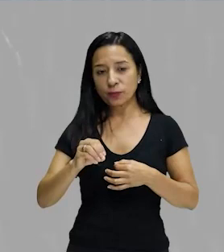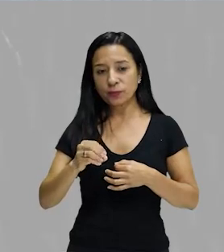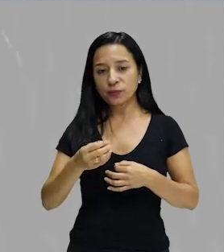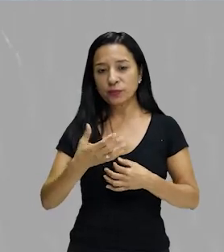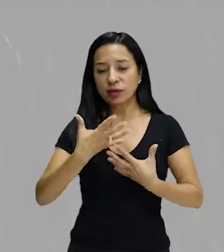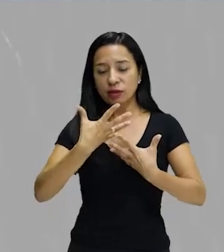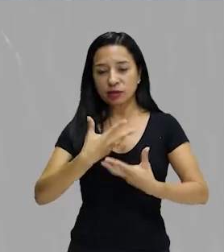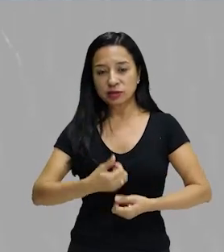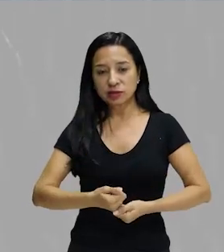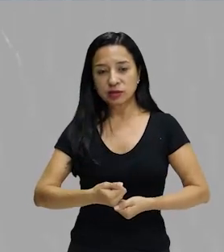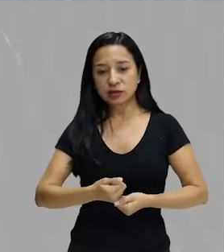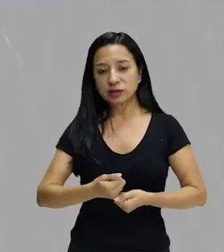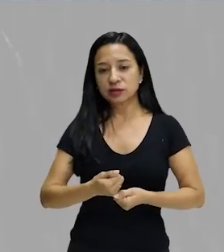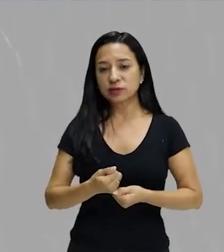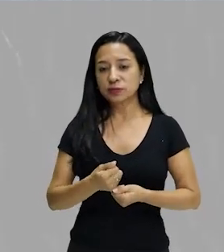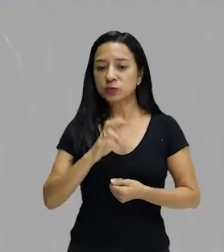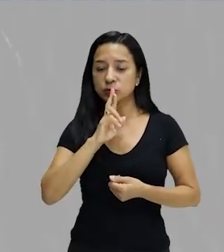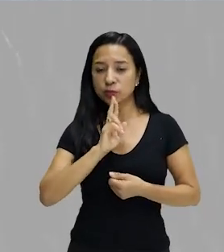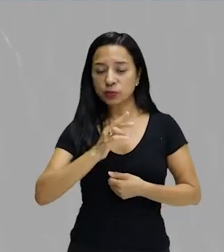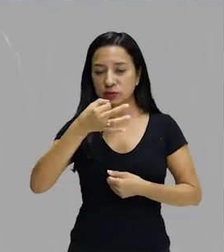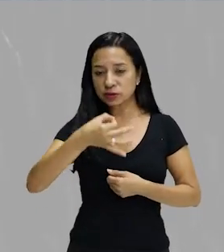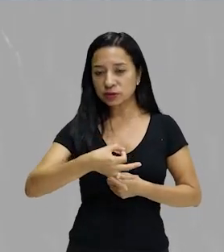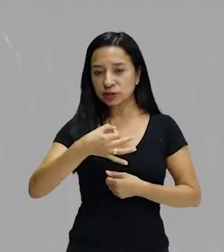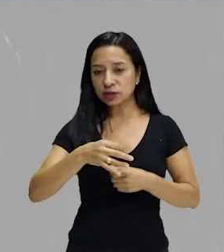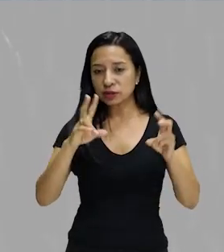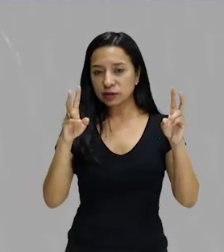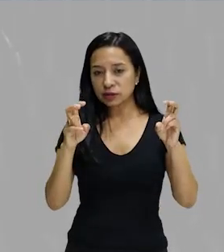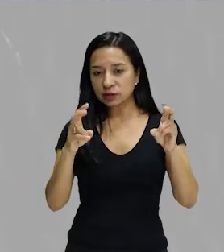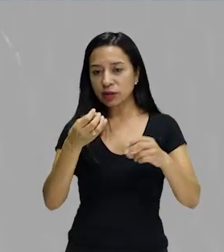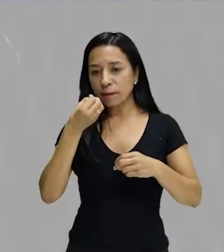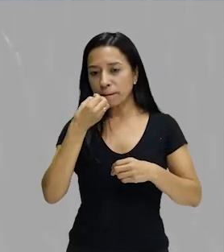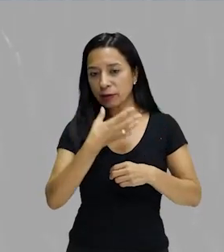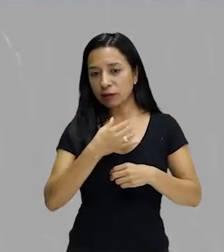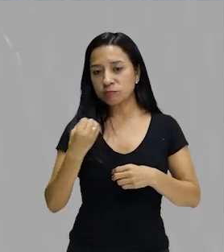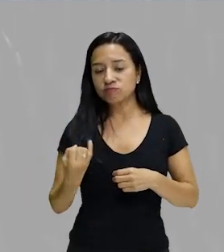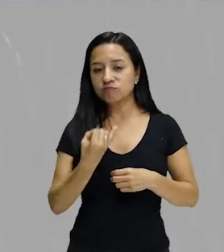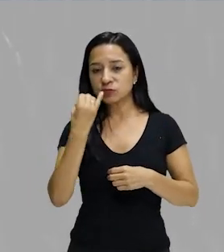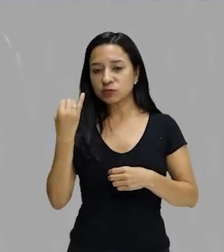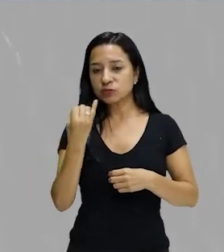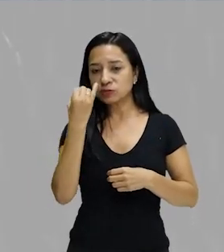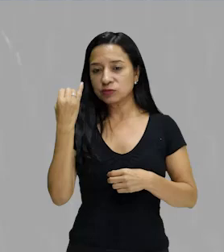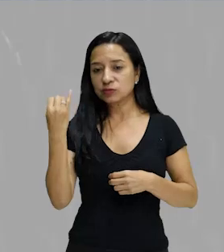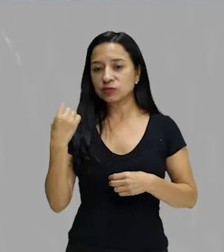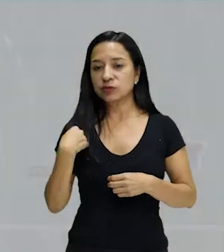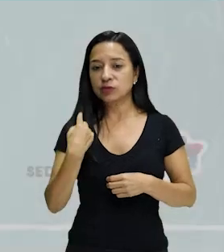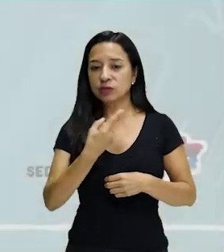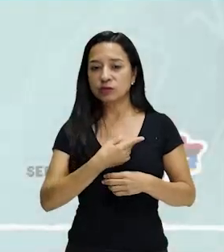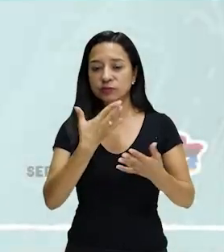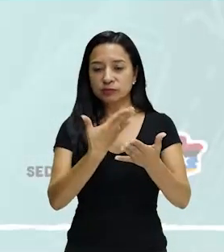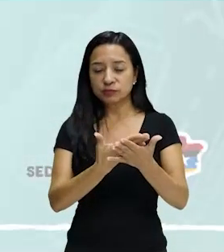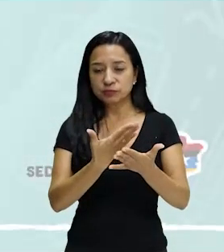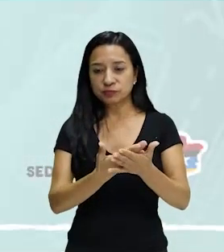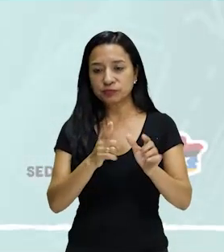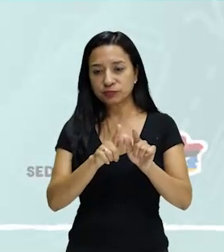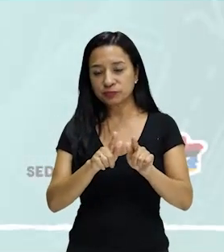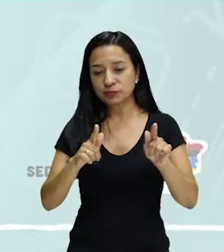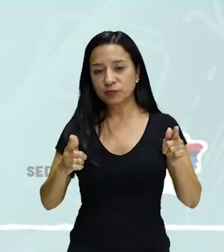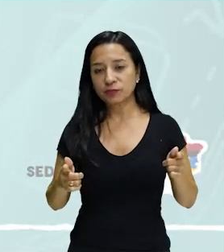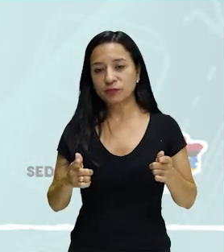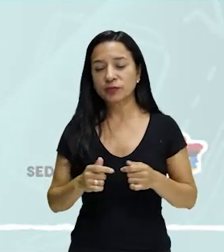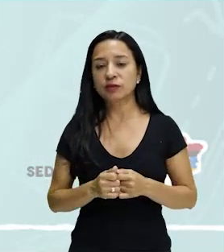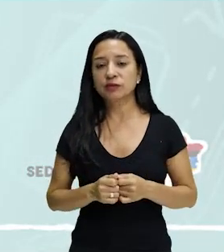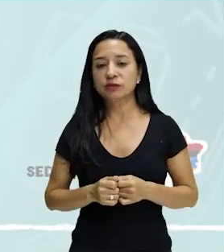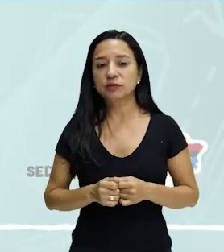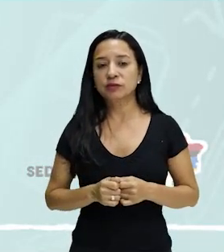alternativa correta desse assunto bem interessante da nossa gramática. E para